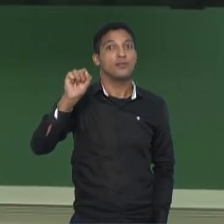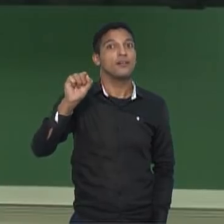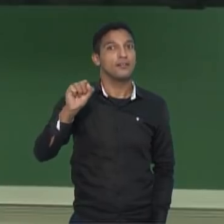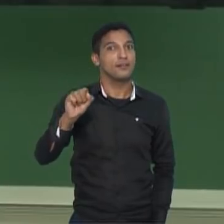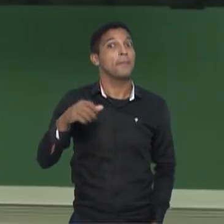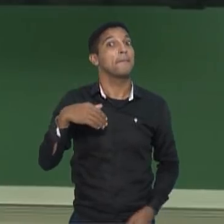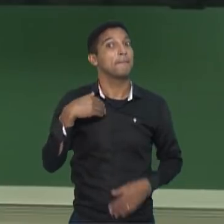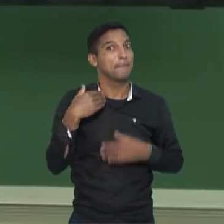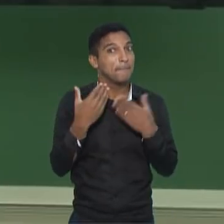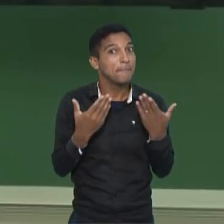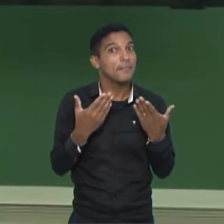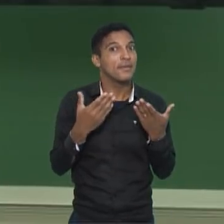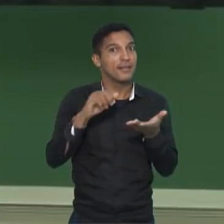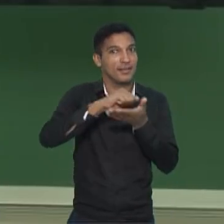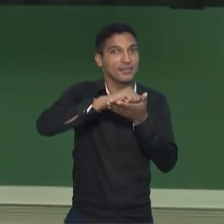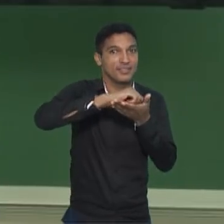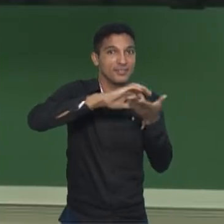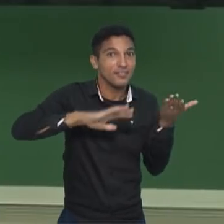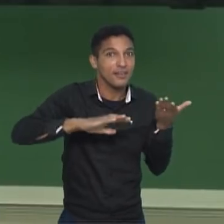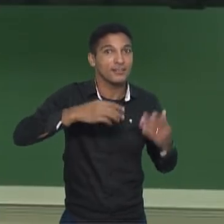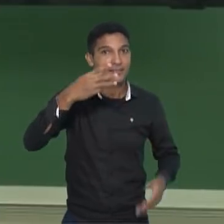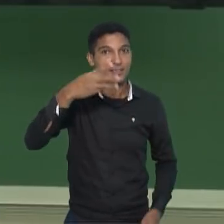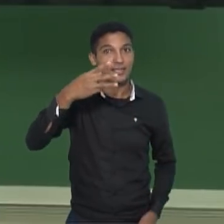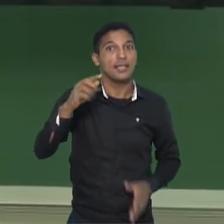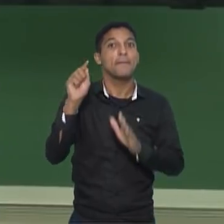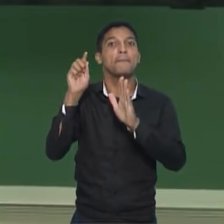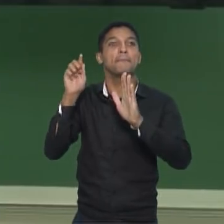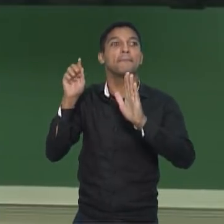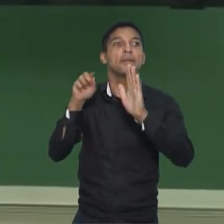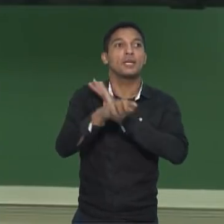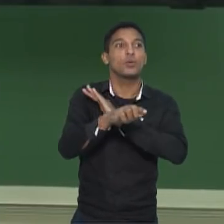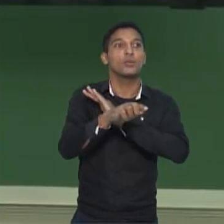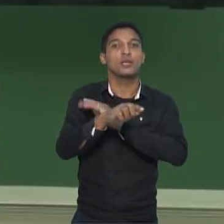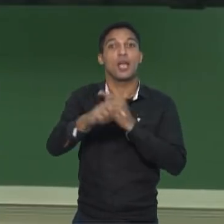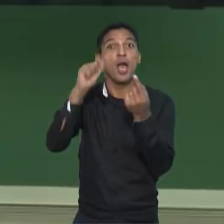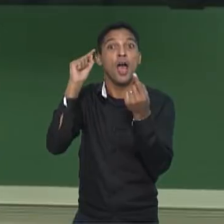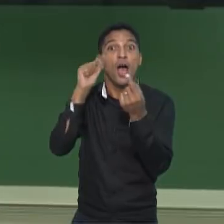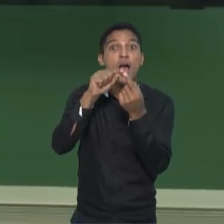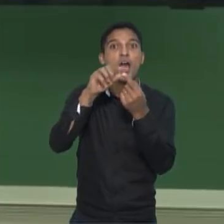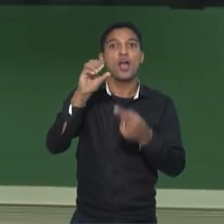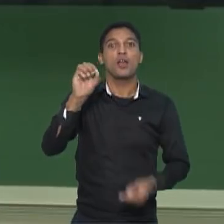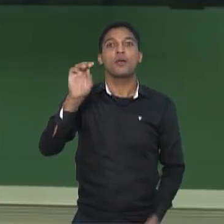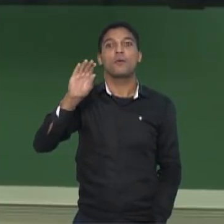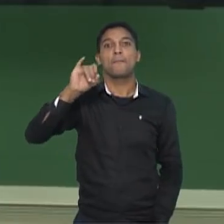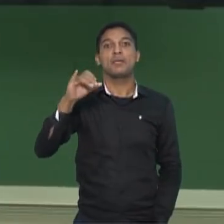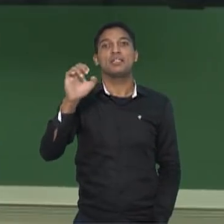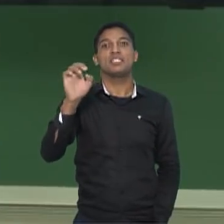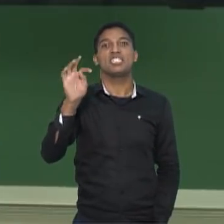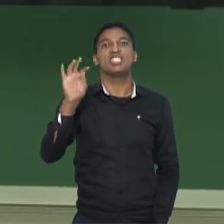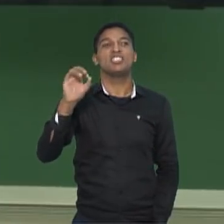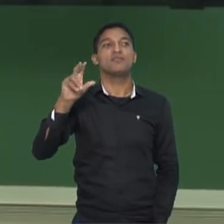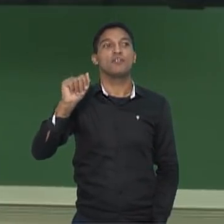O exercício 3 é uma questão objetiva, então temos que ler com atenção a frase.